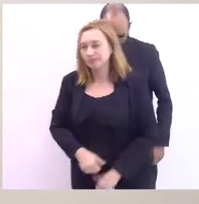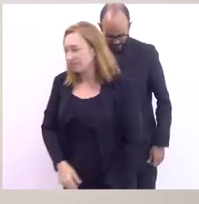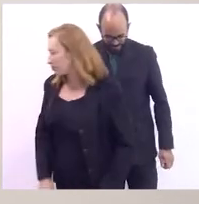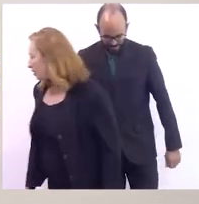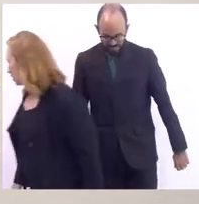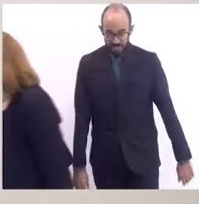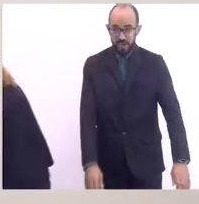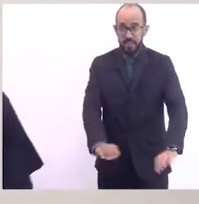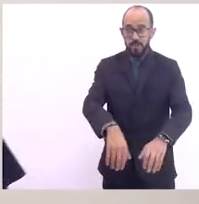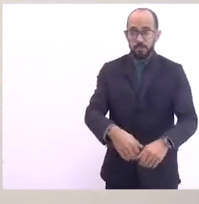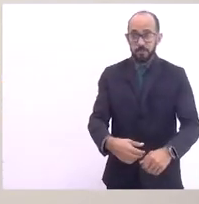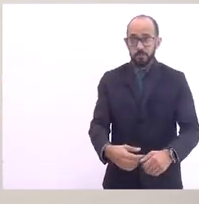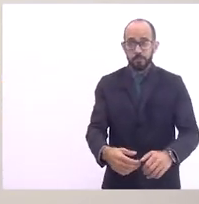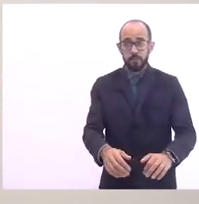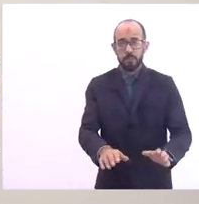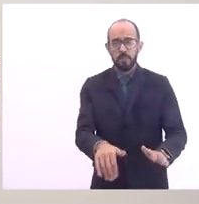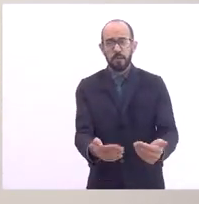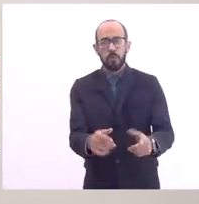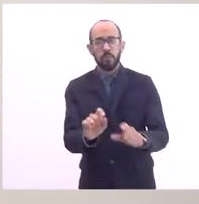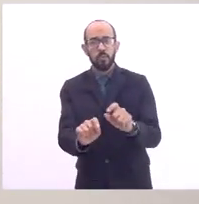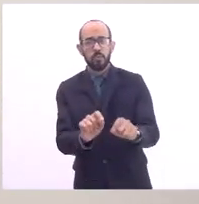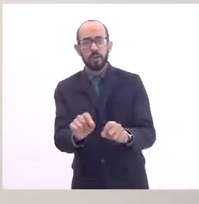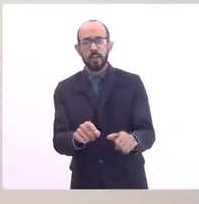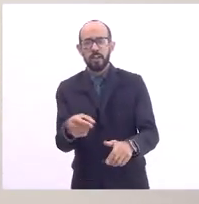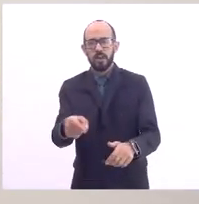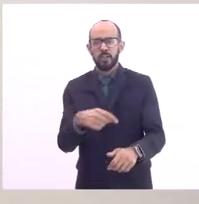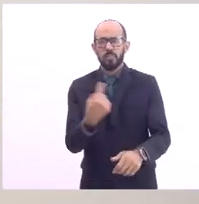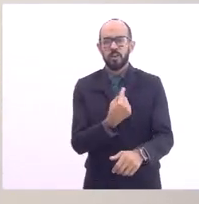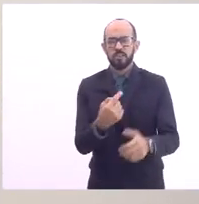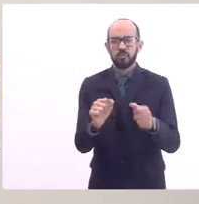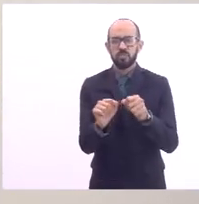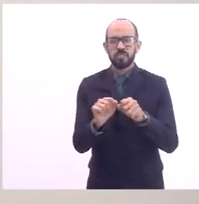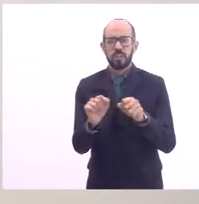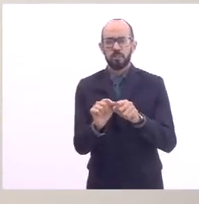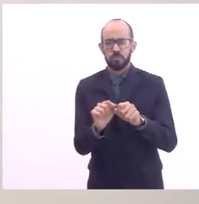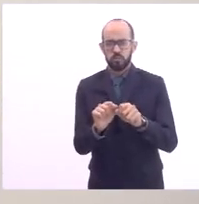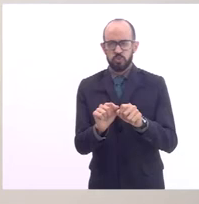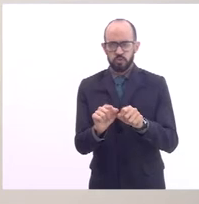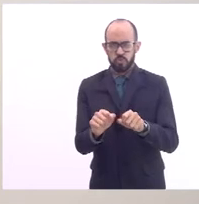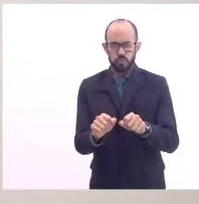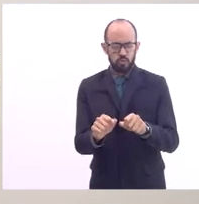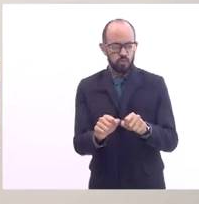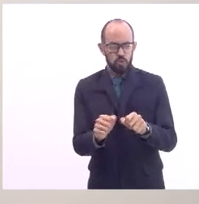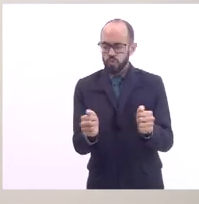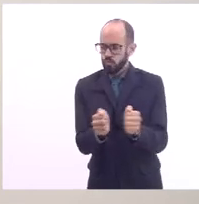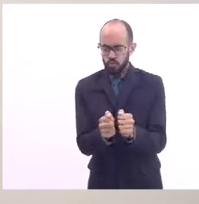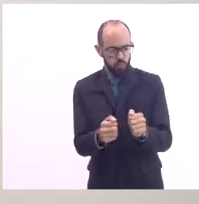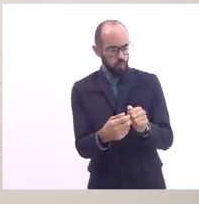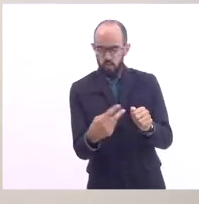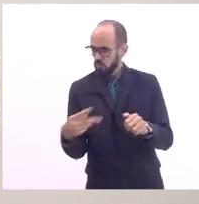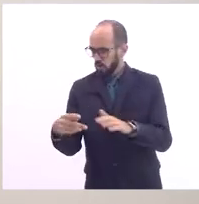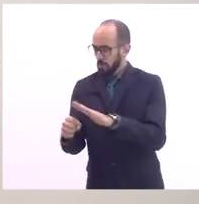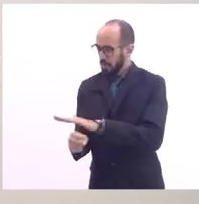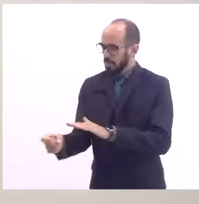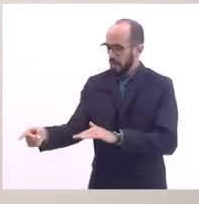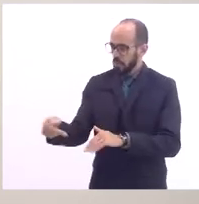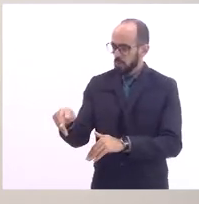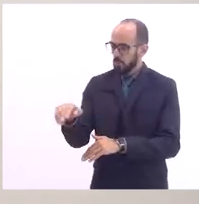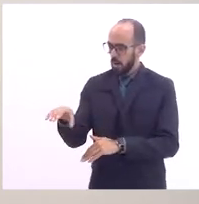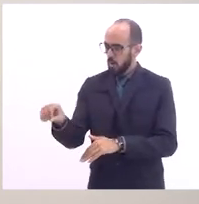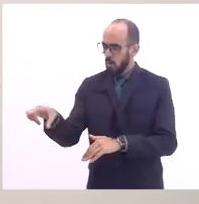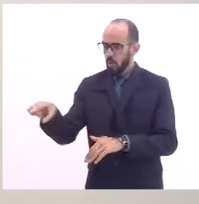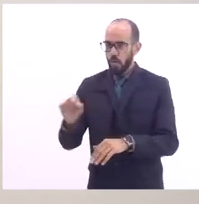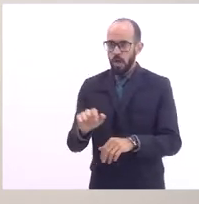010-415-71-822-57, é uma denúncia que nós fizemos, através do seu mandato, à Agência de